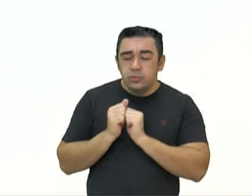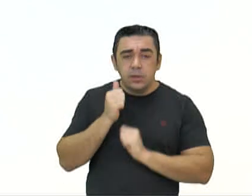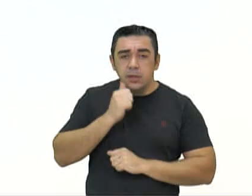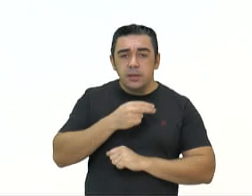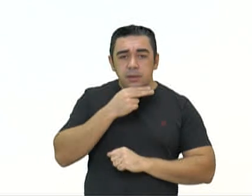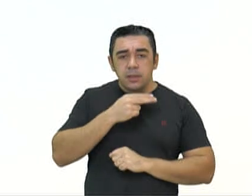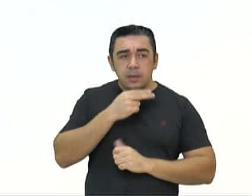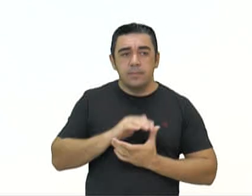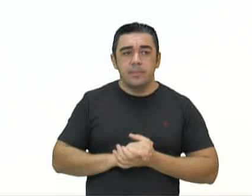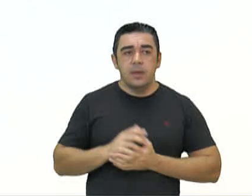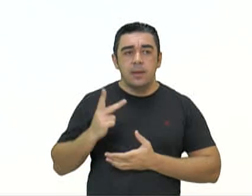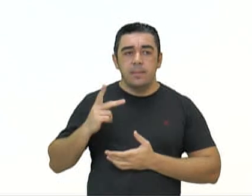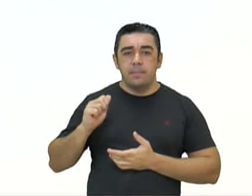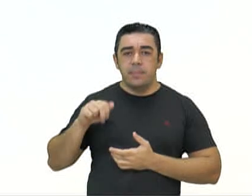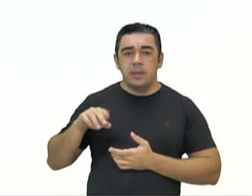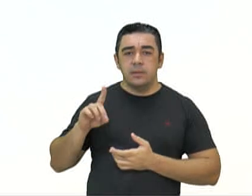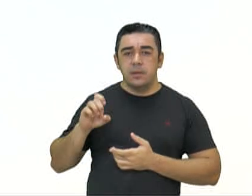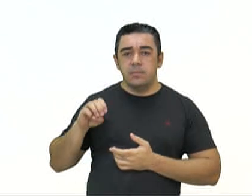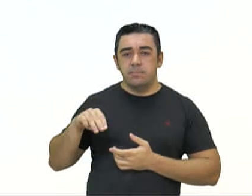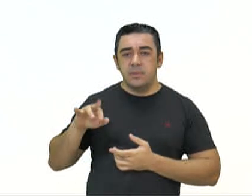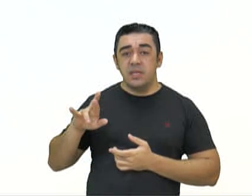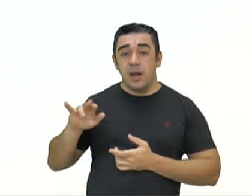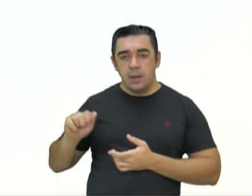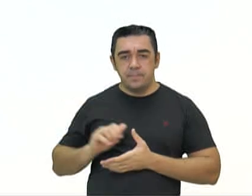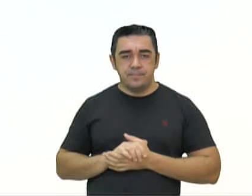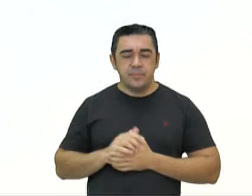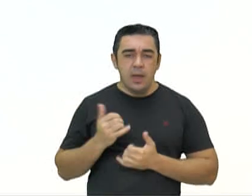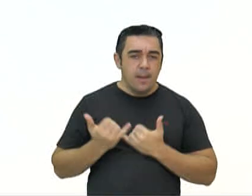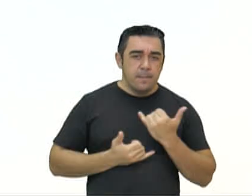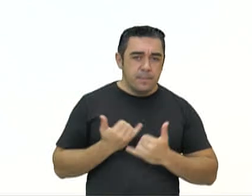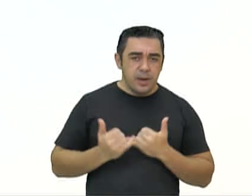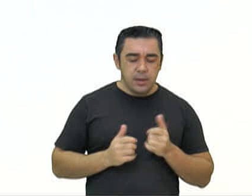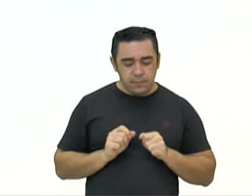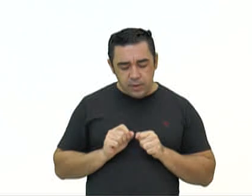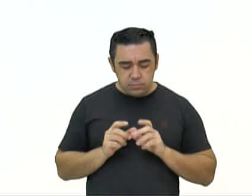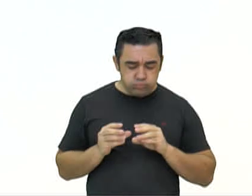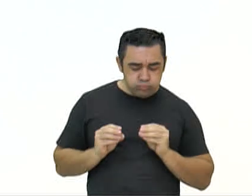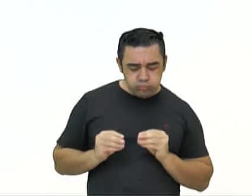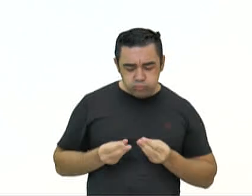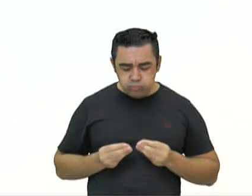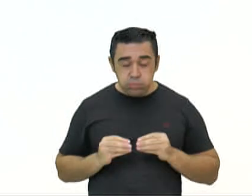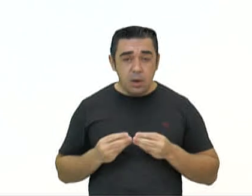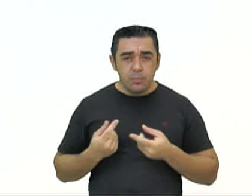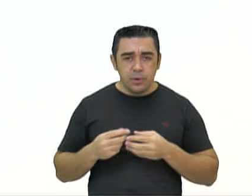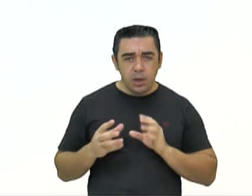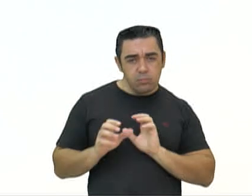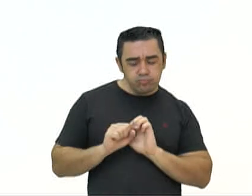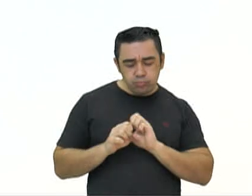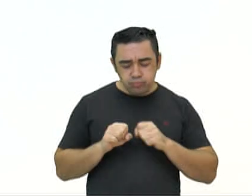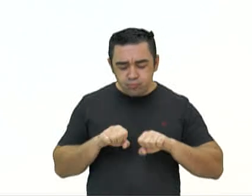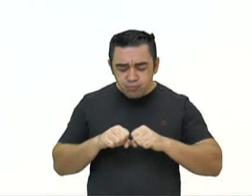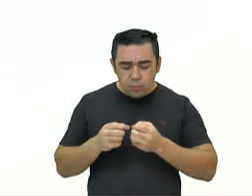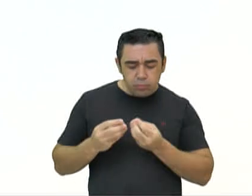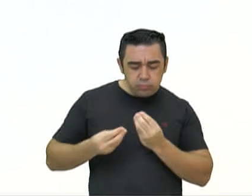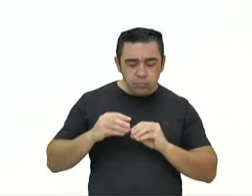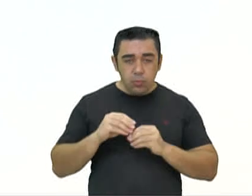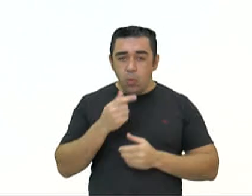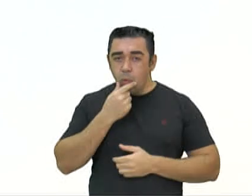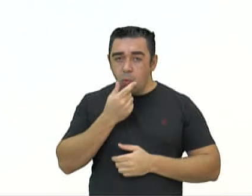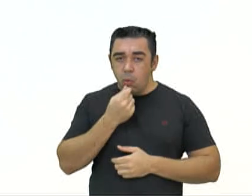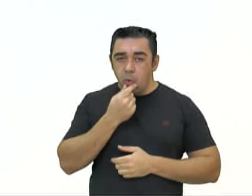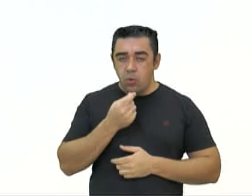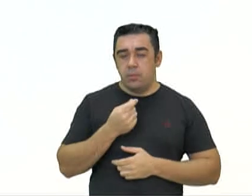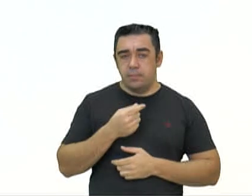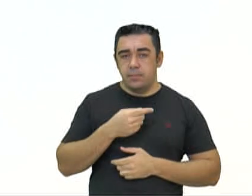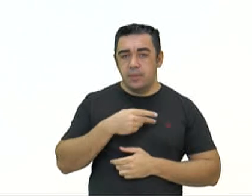Pandemira. Vovó e a netinha brincam com a massinha de modelar, que é muito flexível e divertida. Seu neto, Gonofredo,